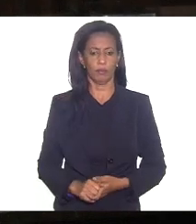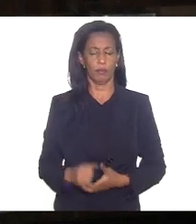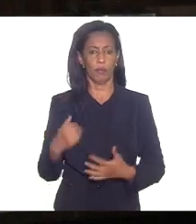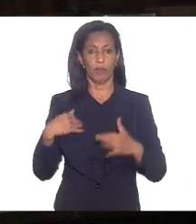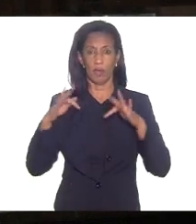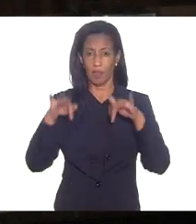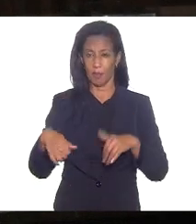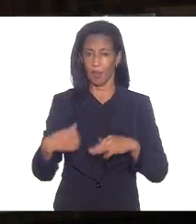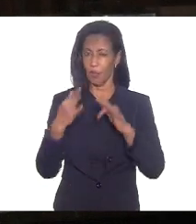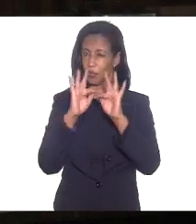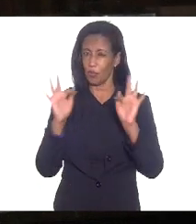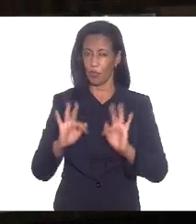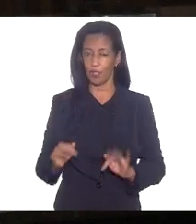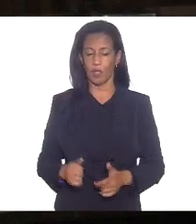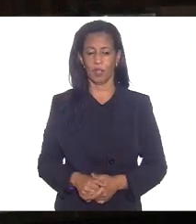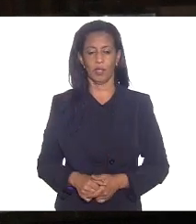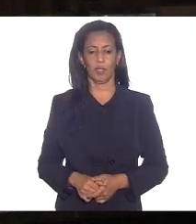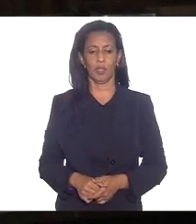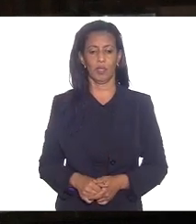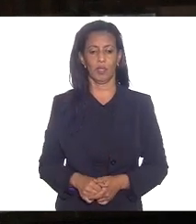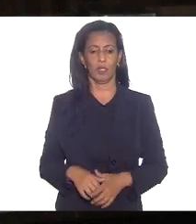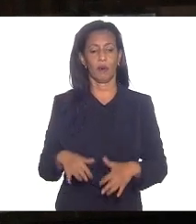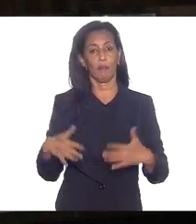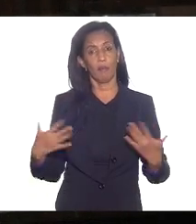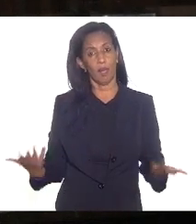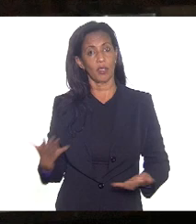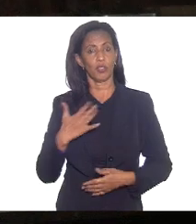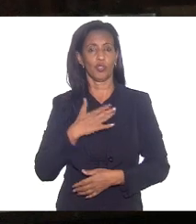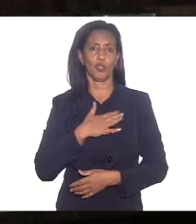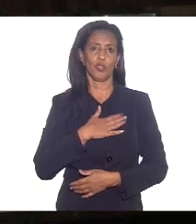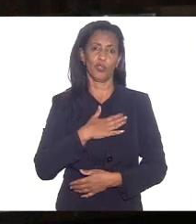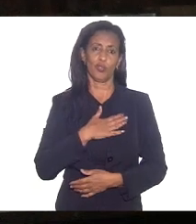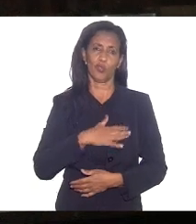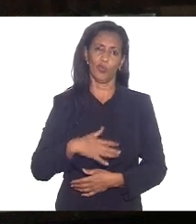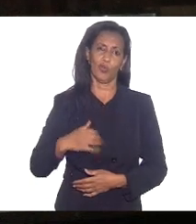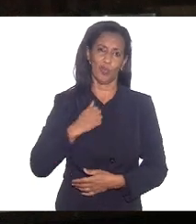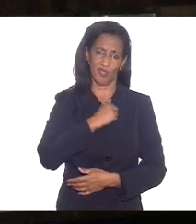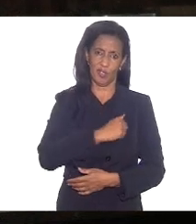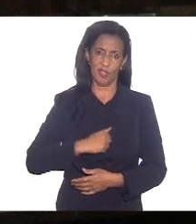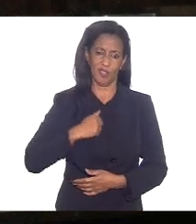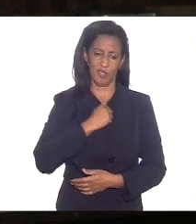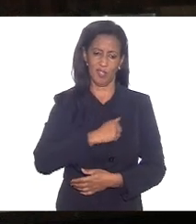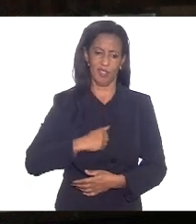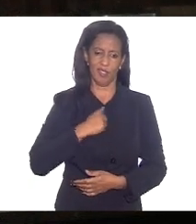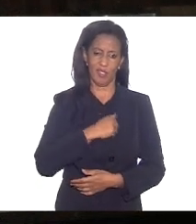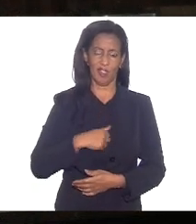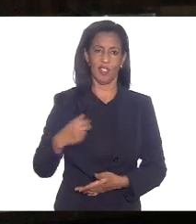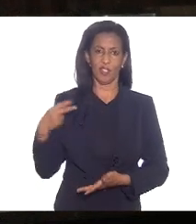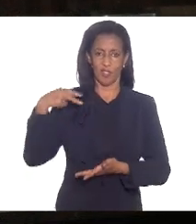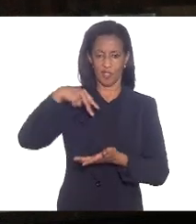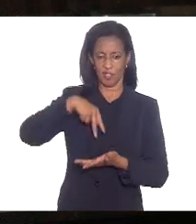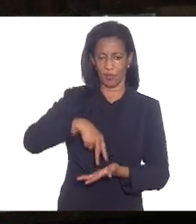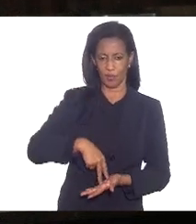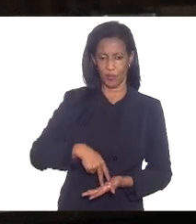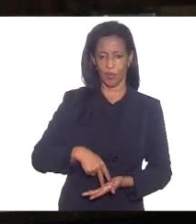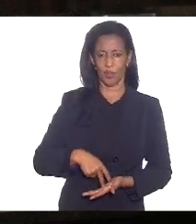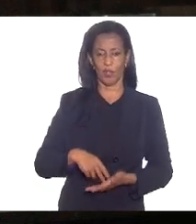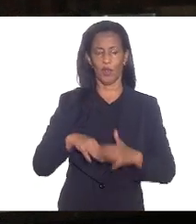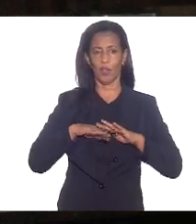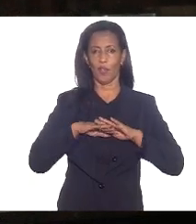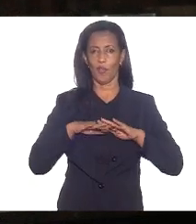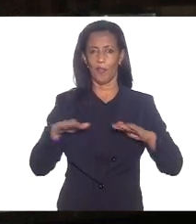muito feliz, mas porém com saudade de fazer uso dessa tribuna, que